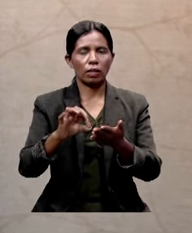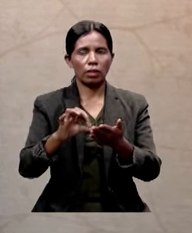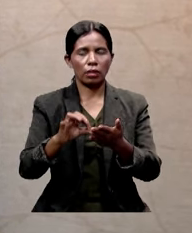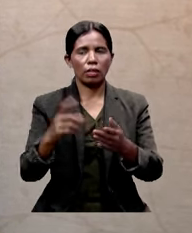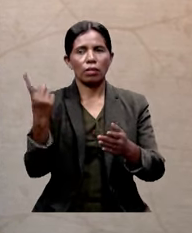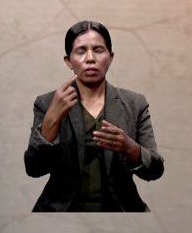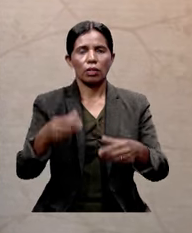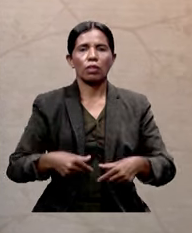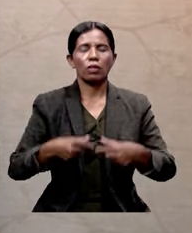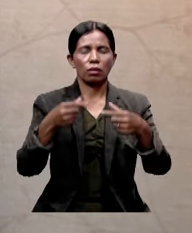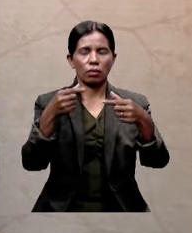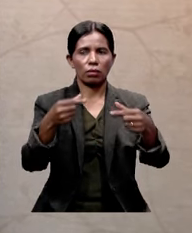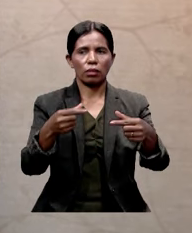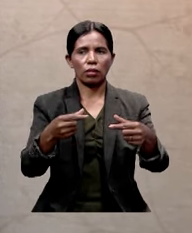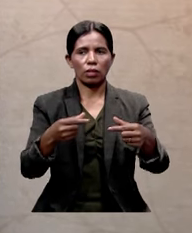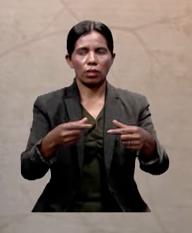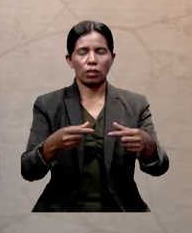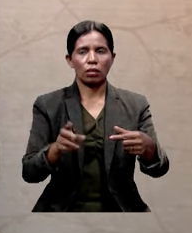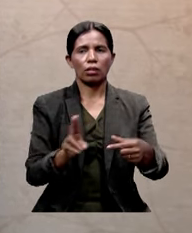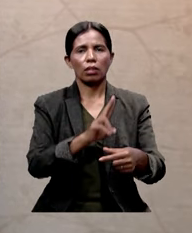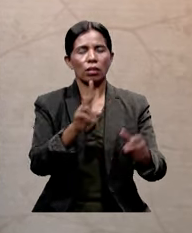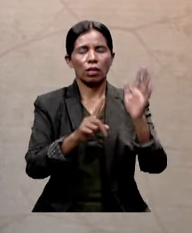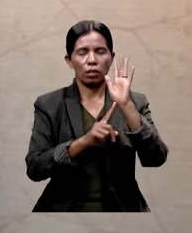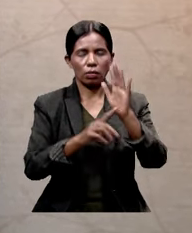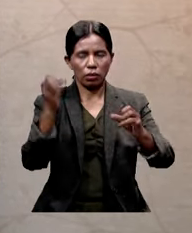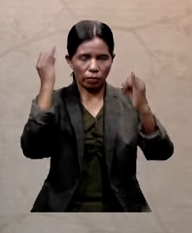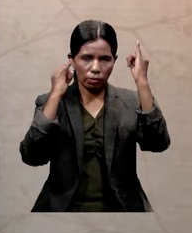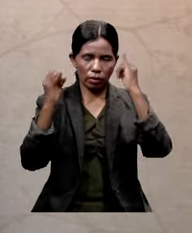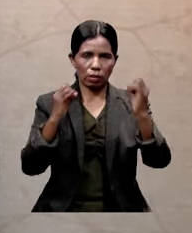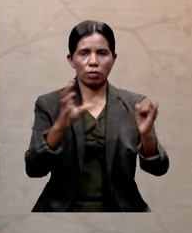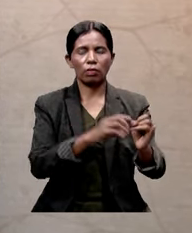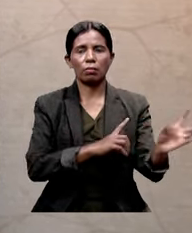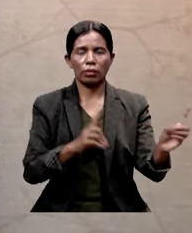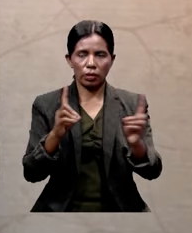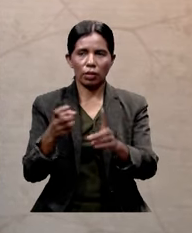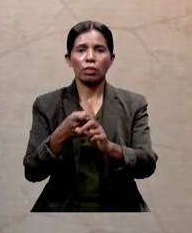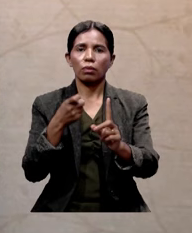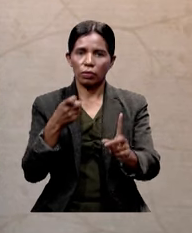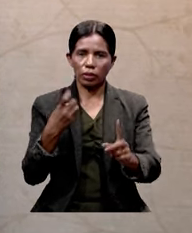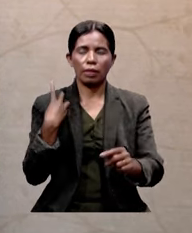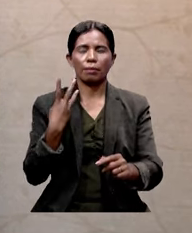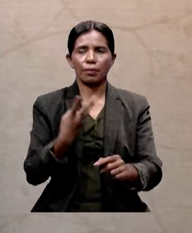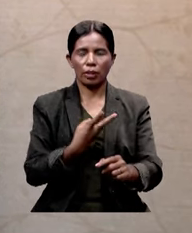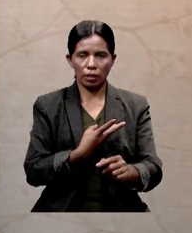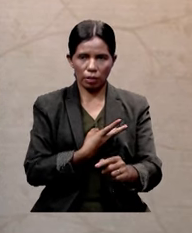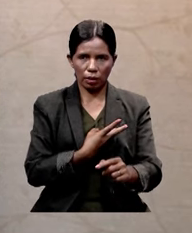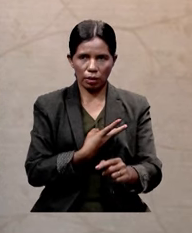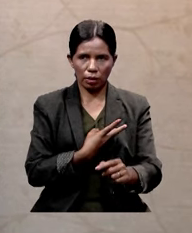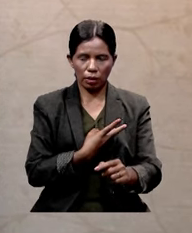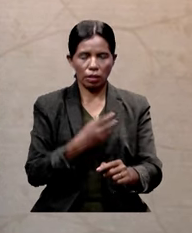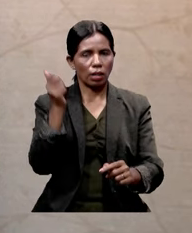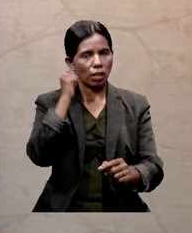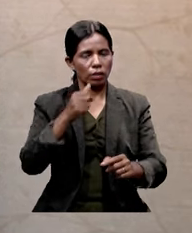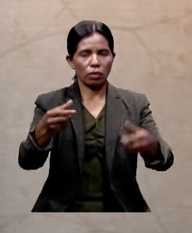for sempre atualiza a implementação Rússia e Itania roteiro na beca ASEAN